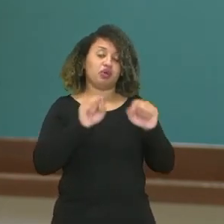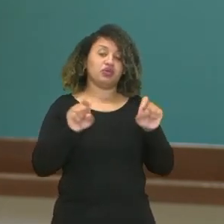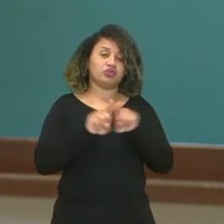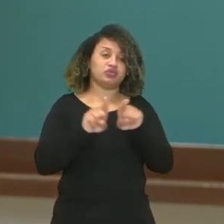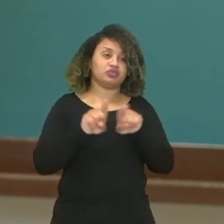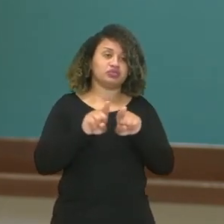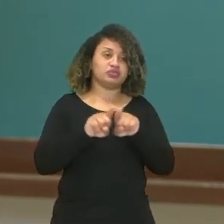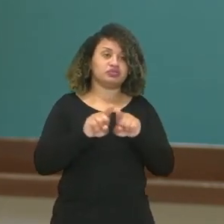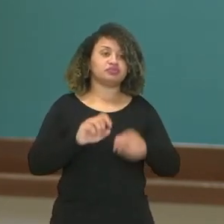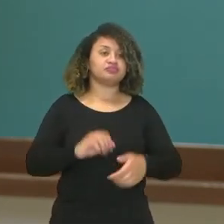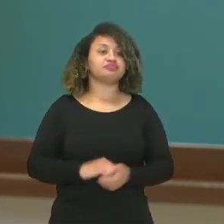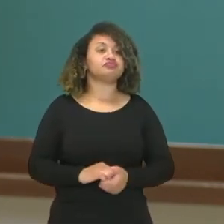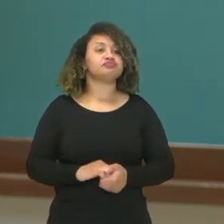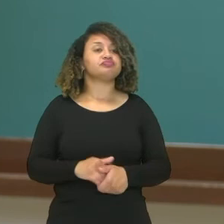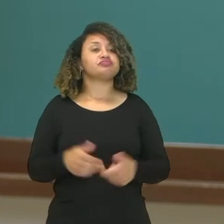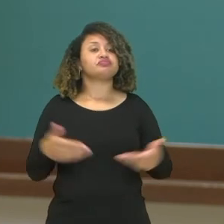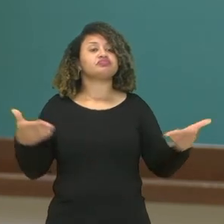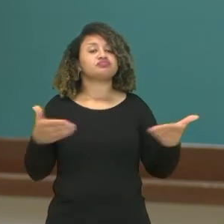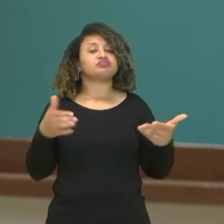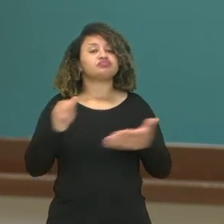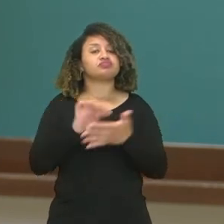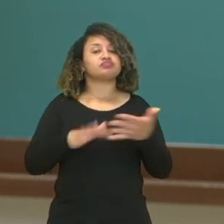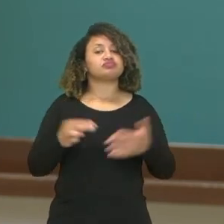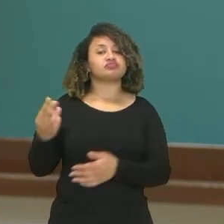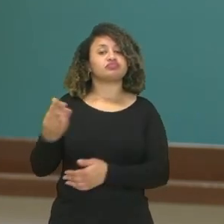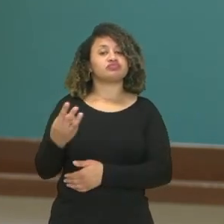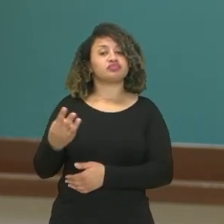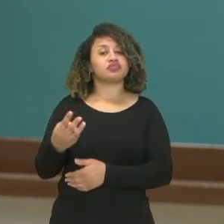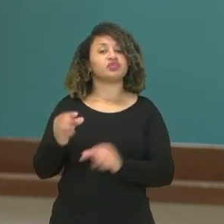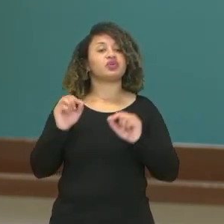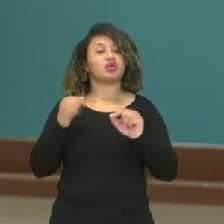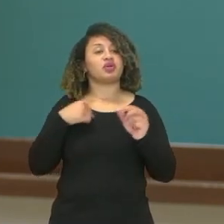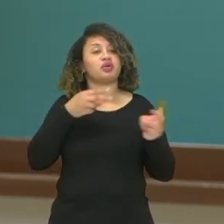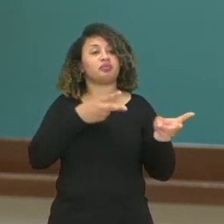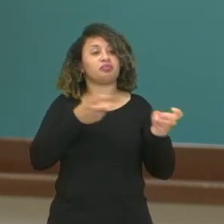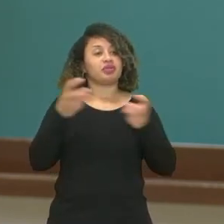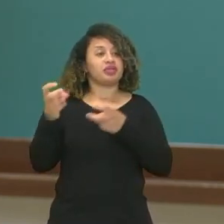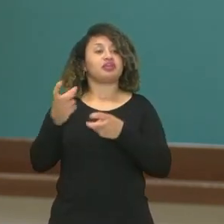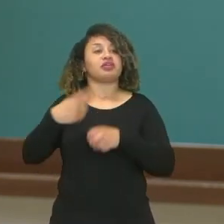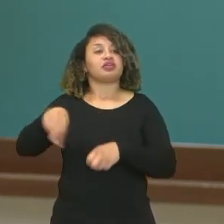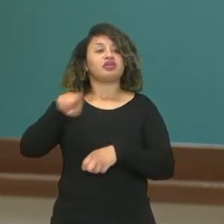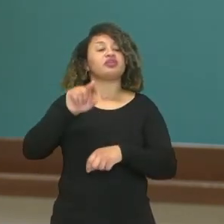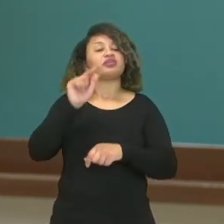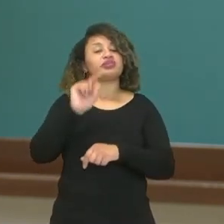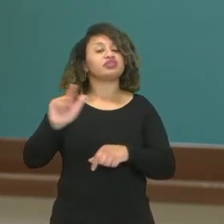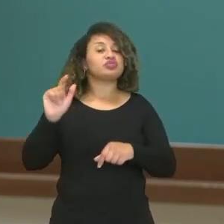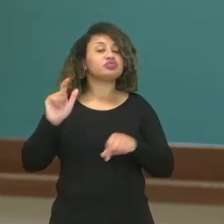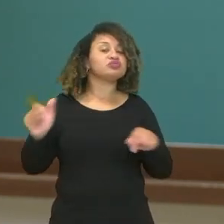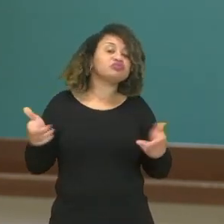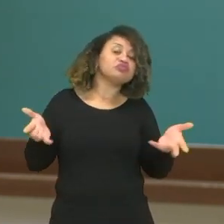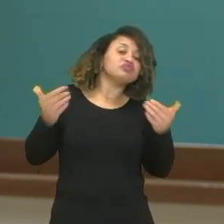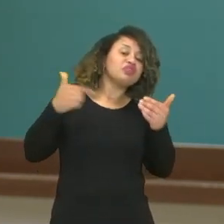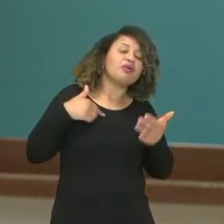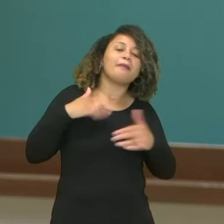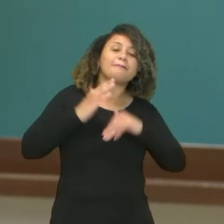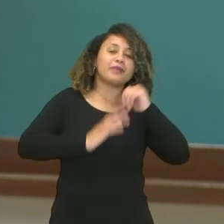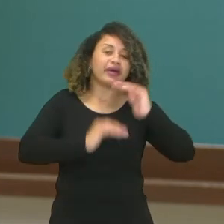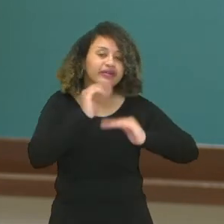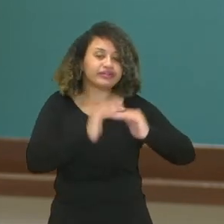continuando. A gente chega no nosso segundo exercício. Olha lá, isso é para vocês de novo, colocar vocês